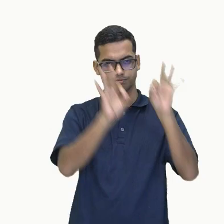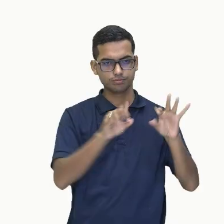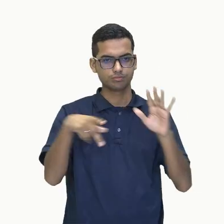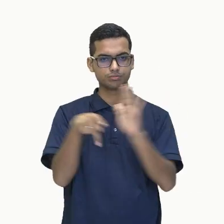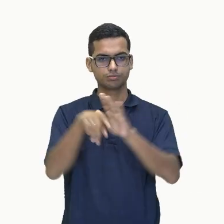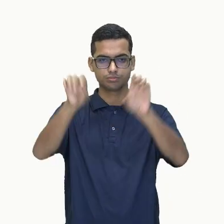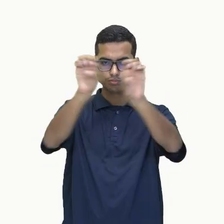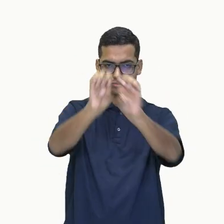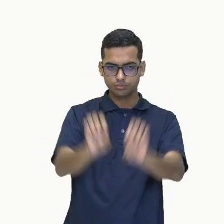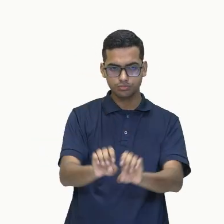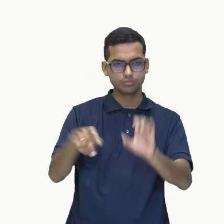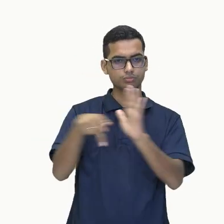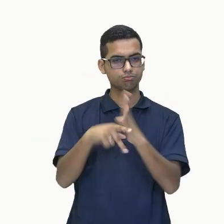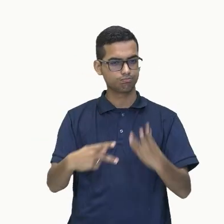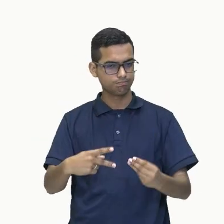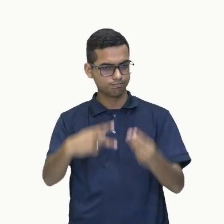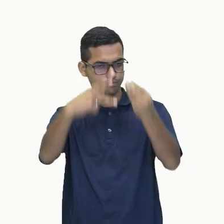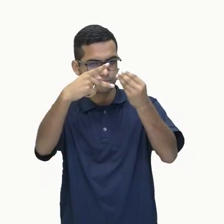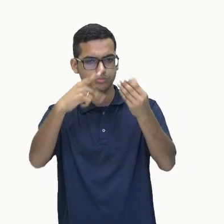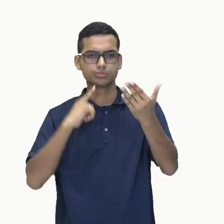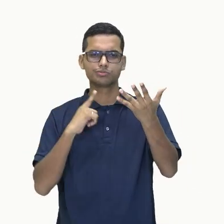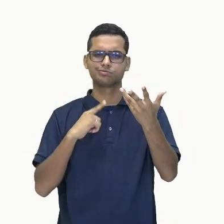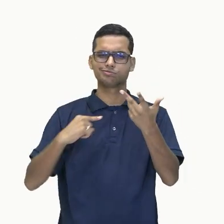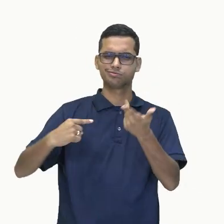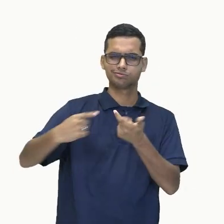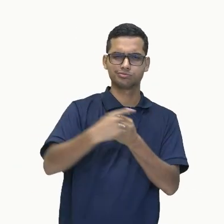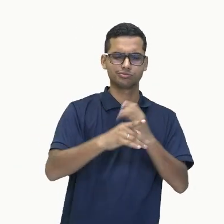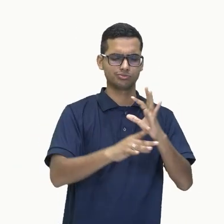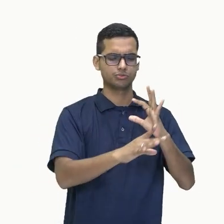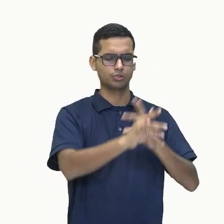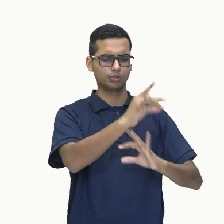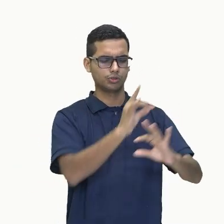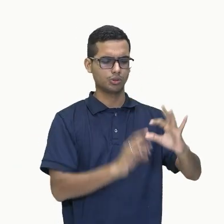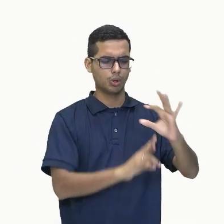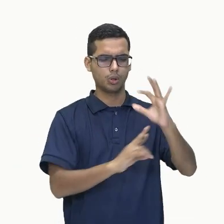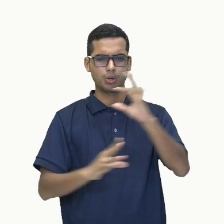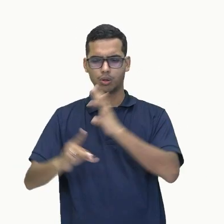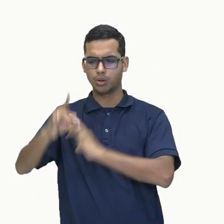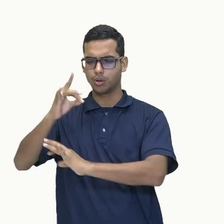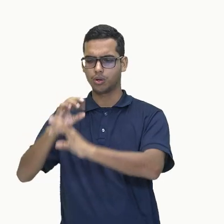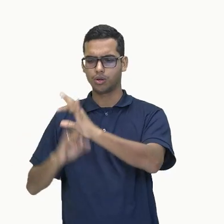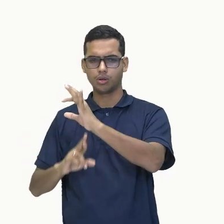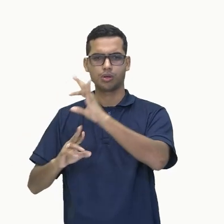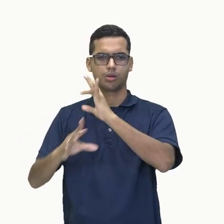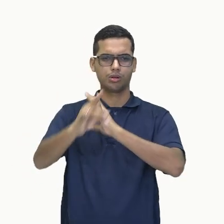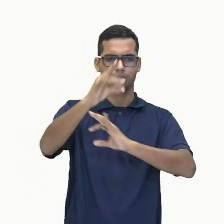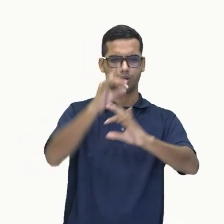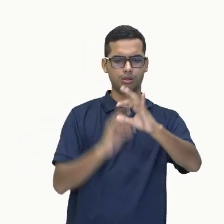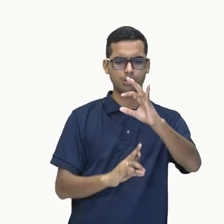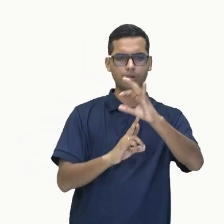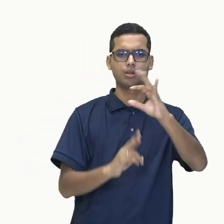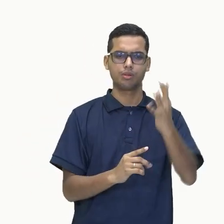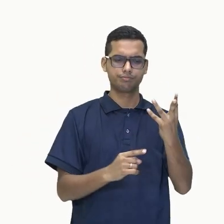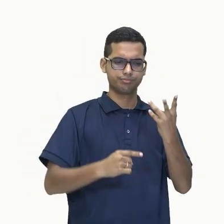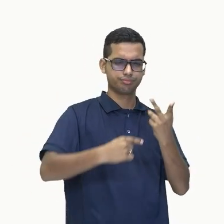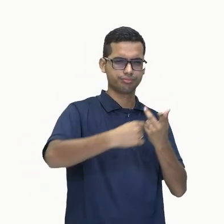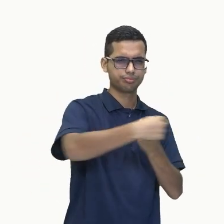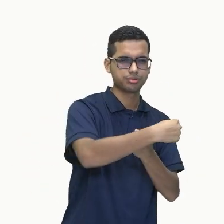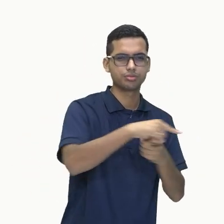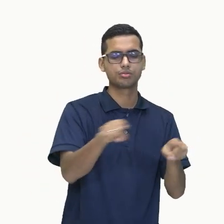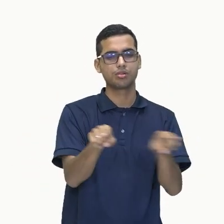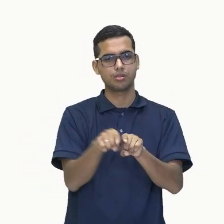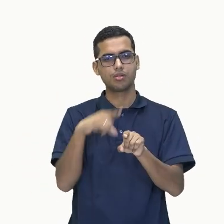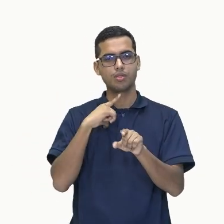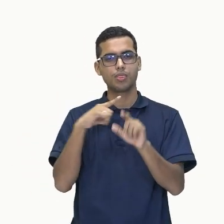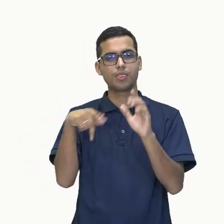formada por vários aminoácidos. Então cada aminoácido ele tem uma sigla, tá? Nós